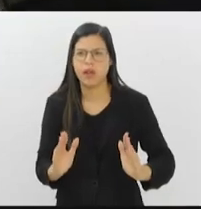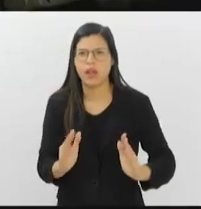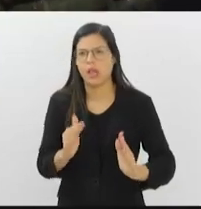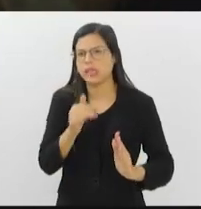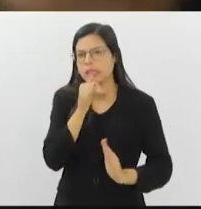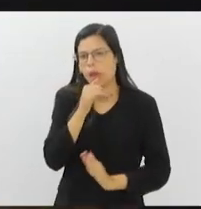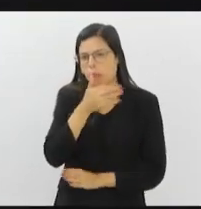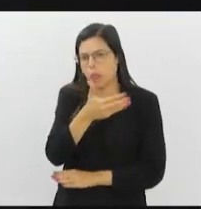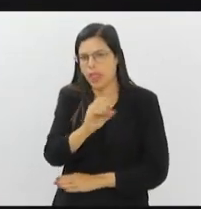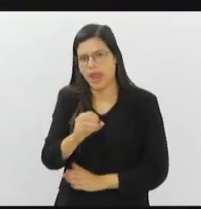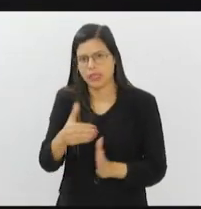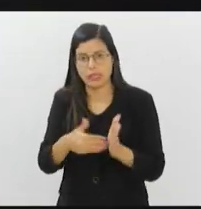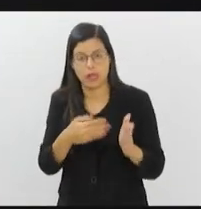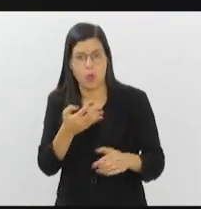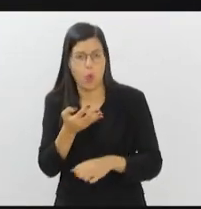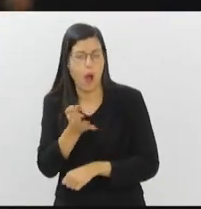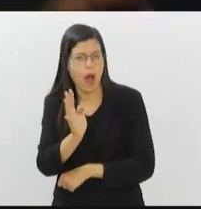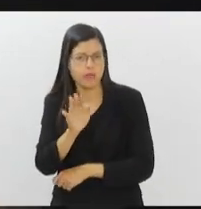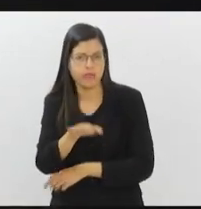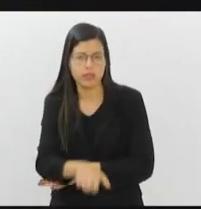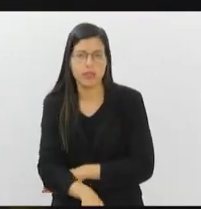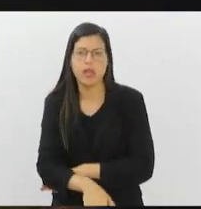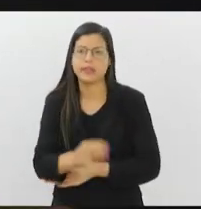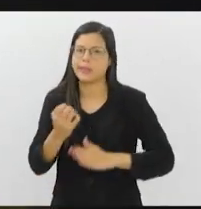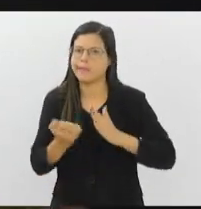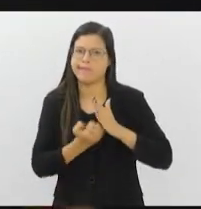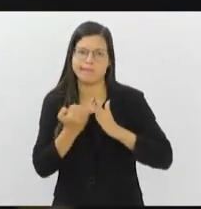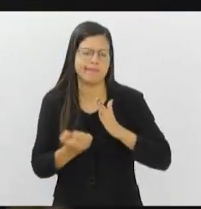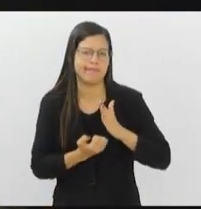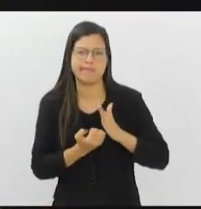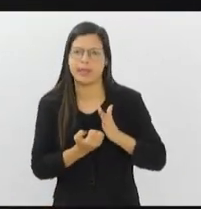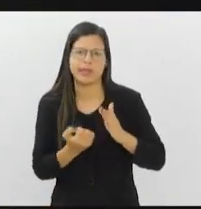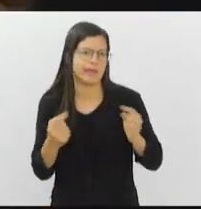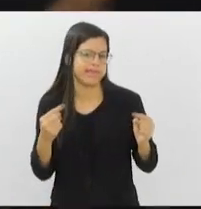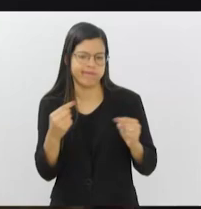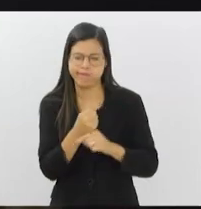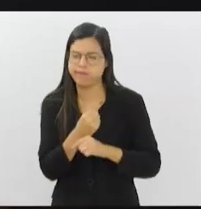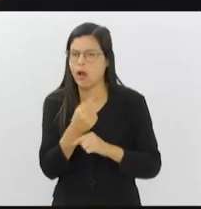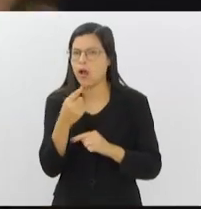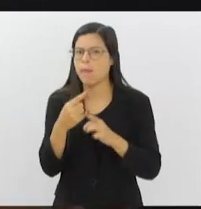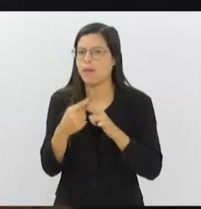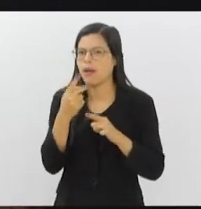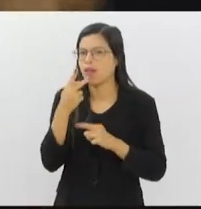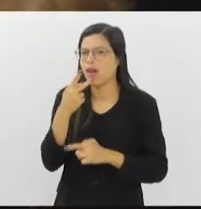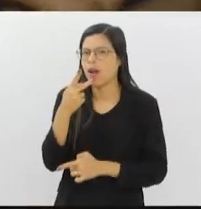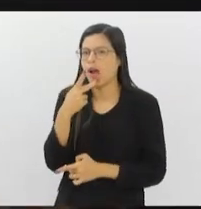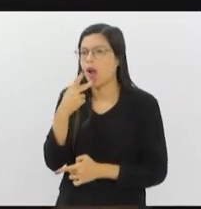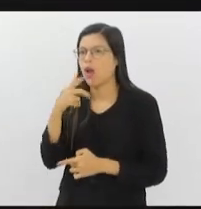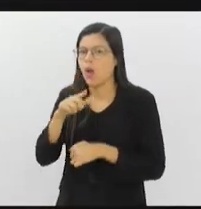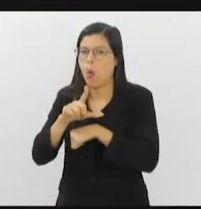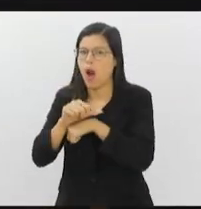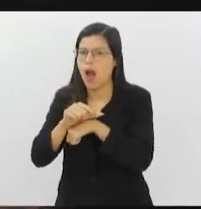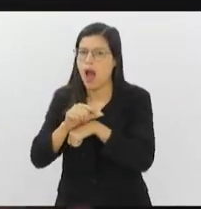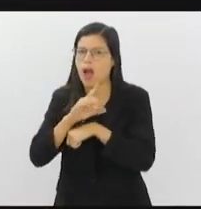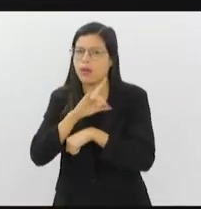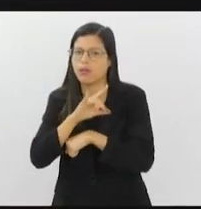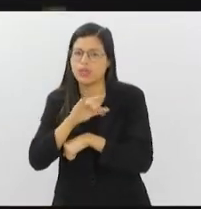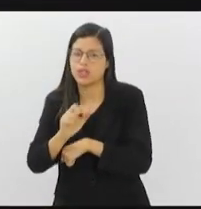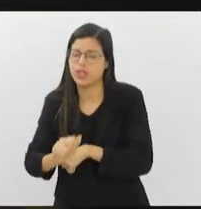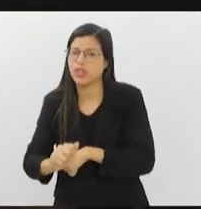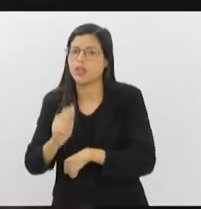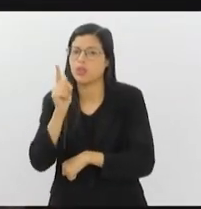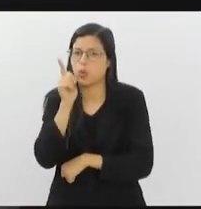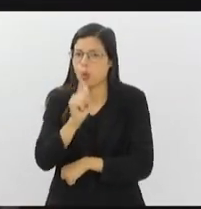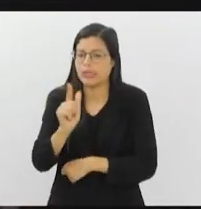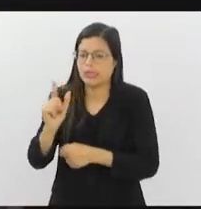10 à qu as empresas não concordaram porque disseram que nesses horários e nesses dias faturam então